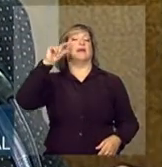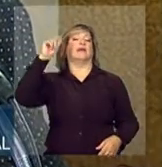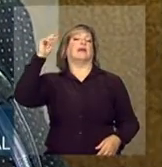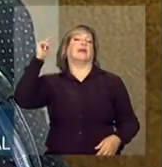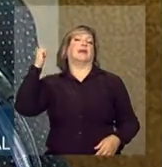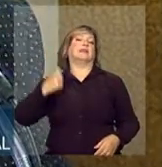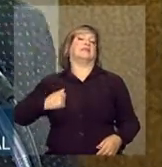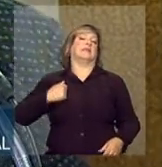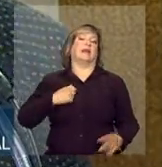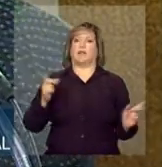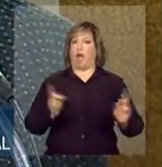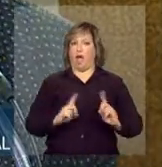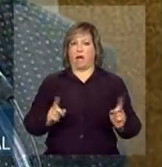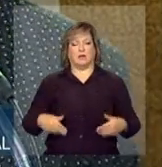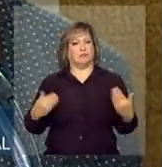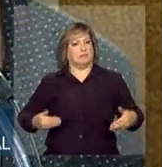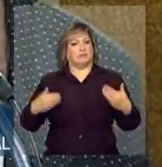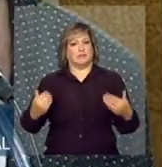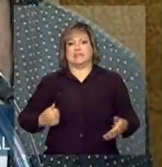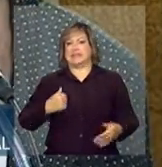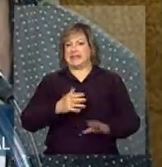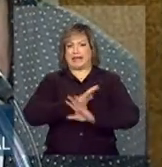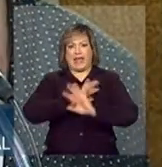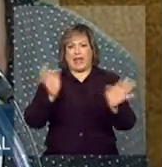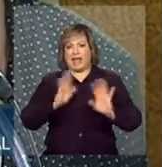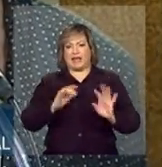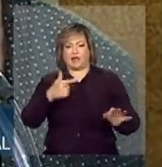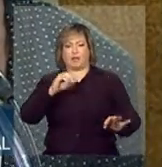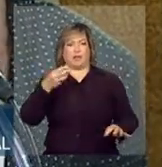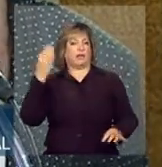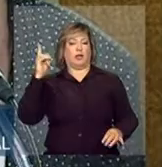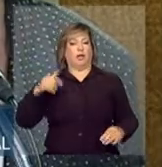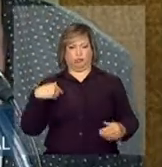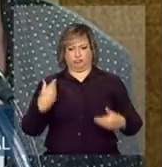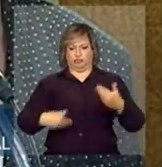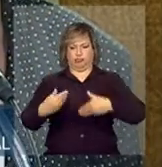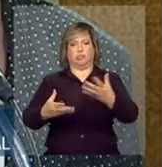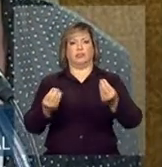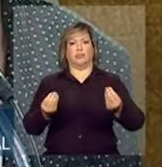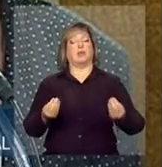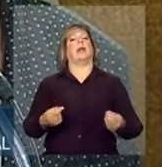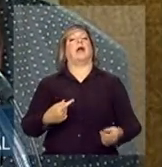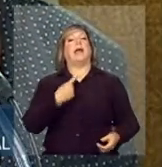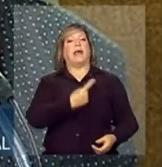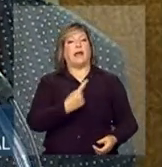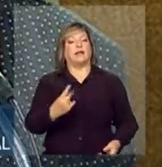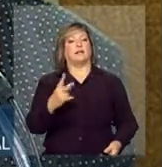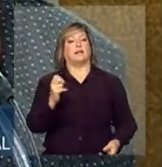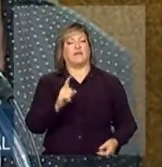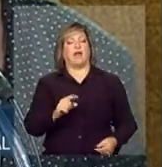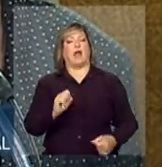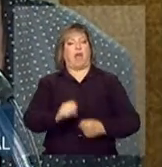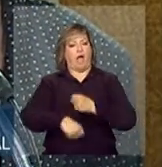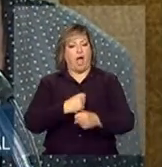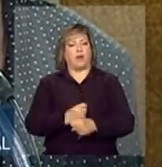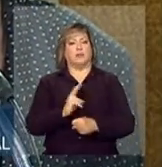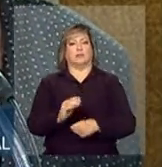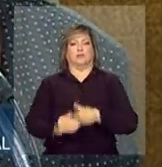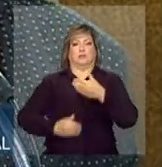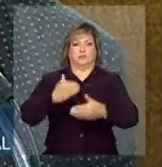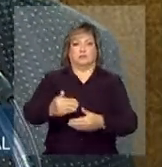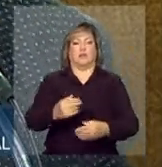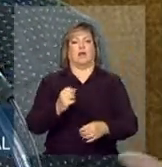de 2003. Eu acho que nós não temos que ter saudade do PA de 2003, não. Nós avançamos muito e, a cada ano, nós estamos avançando